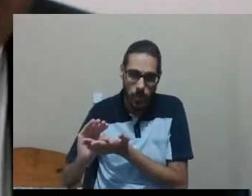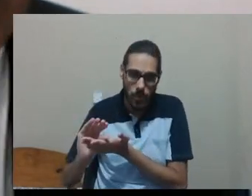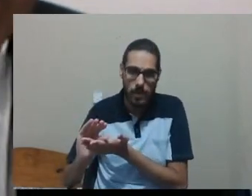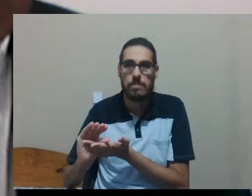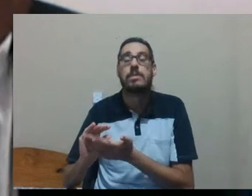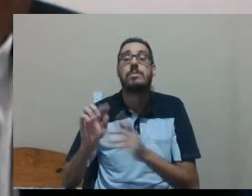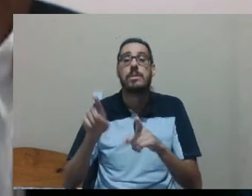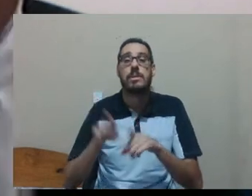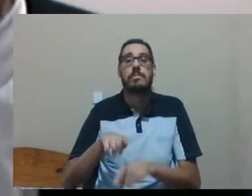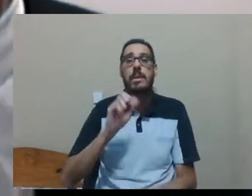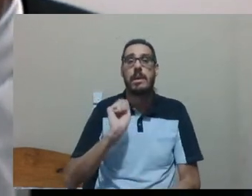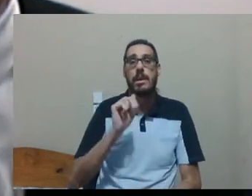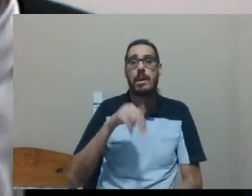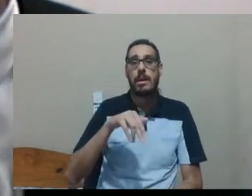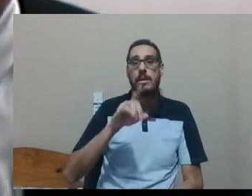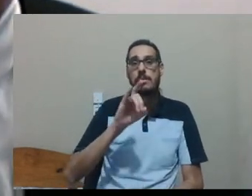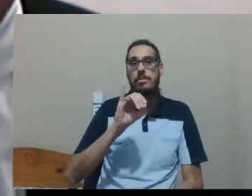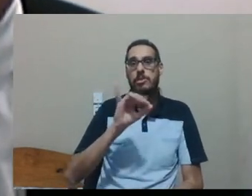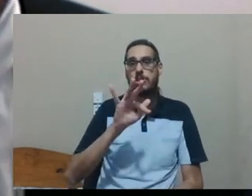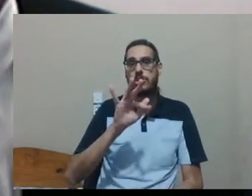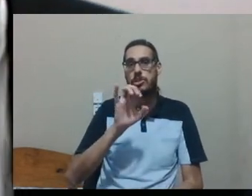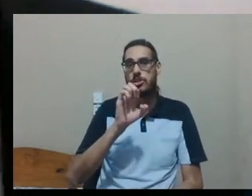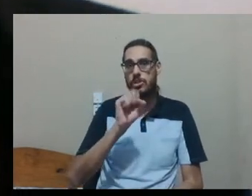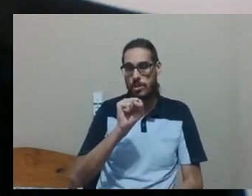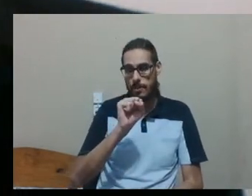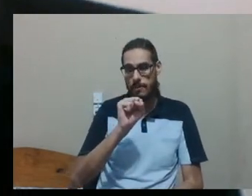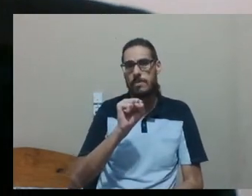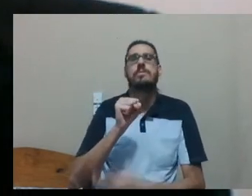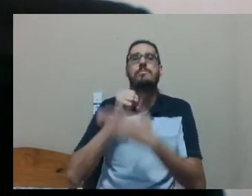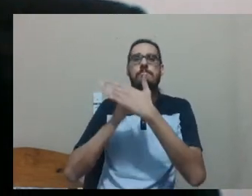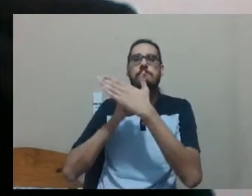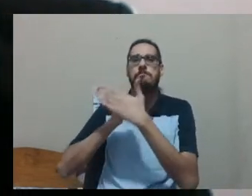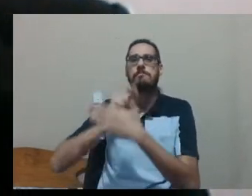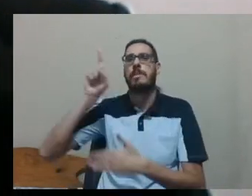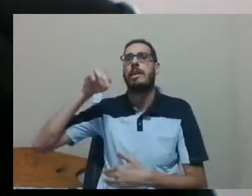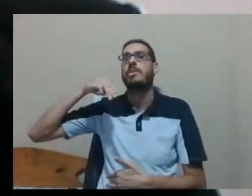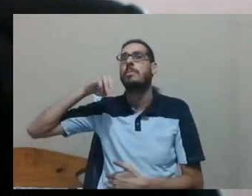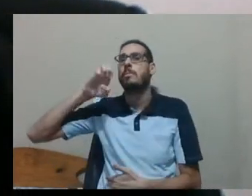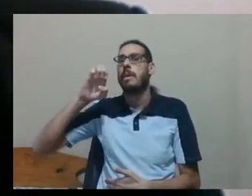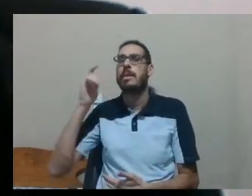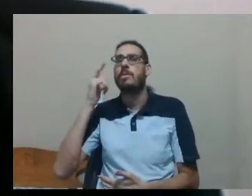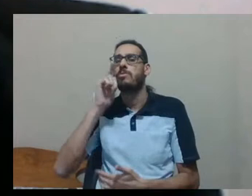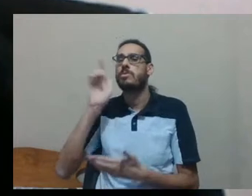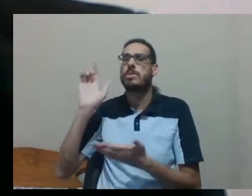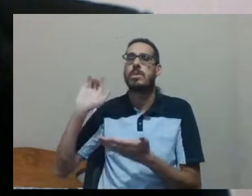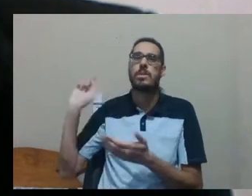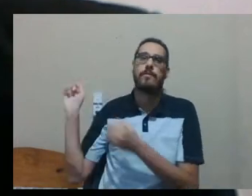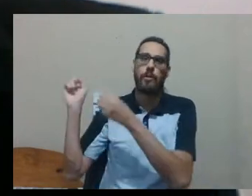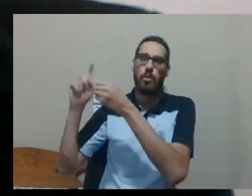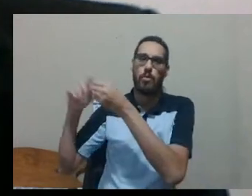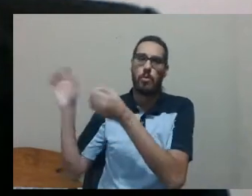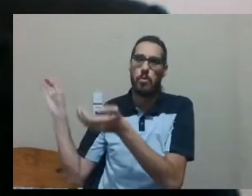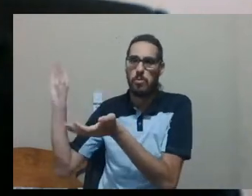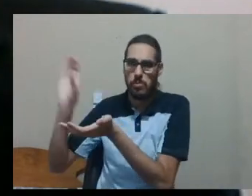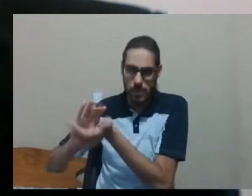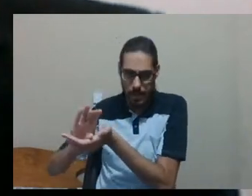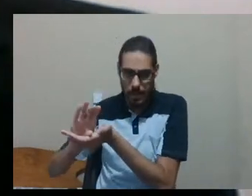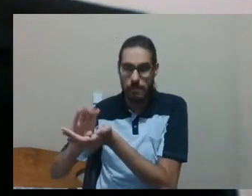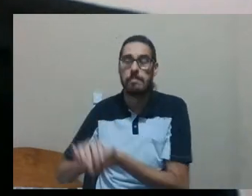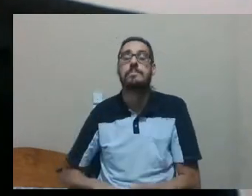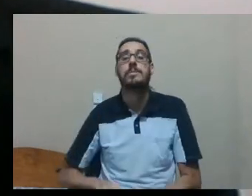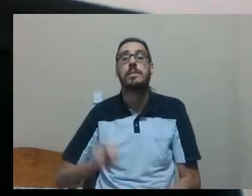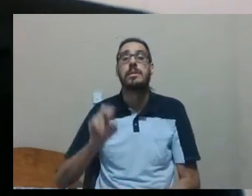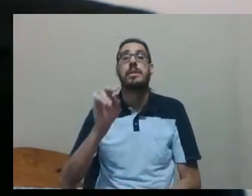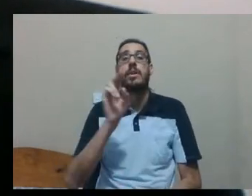tem atuado fortemente junto ao MEC na recomposição do orçamento. A universidade precisa apoiar essas ações da